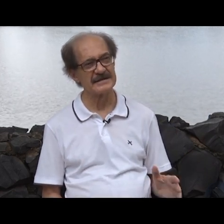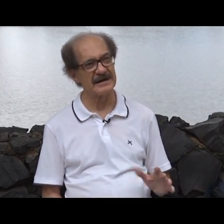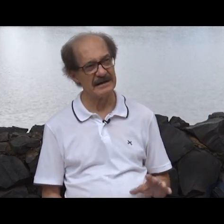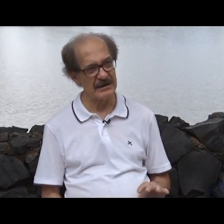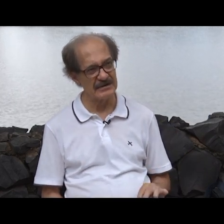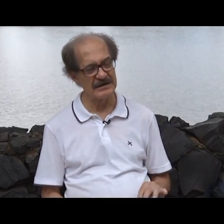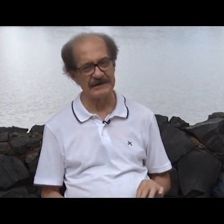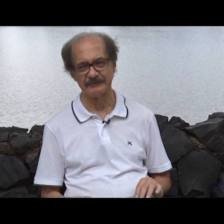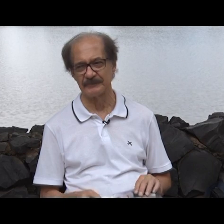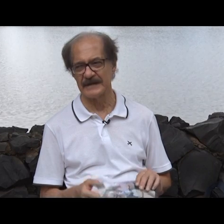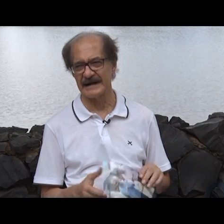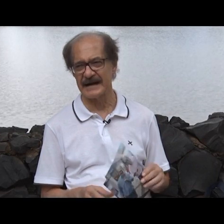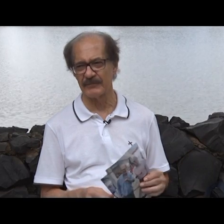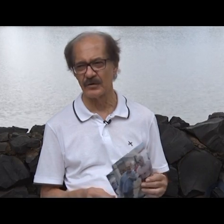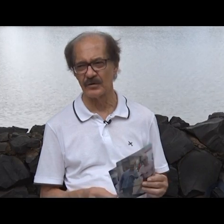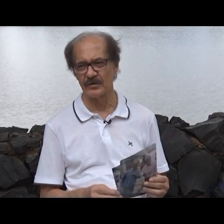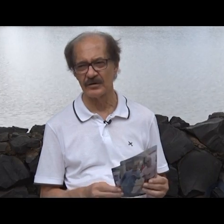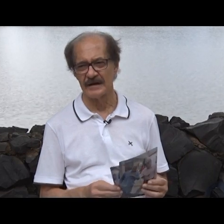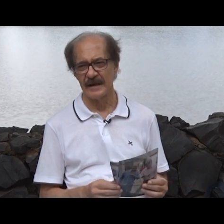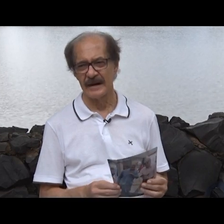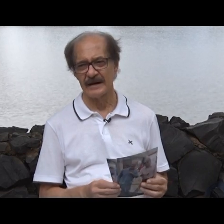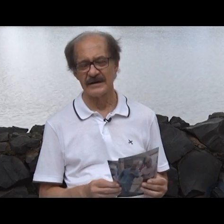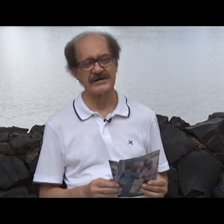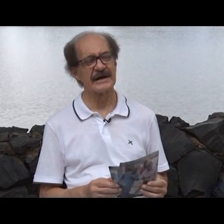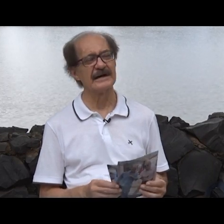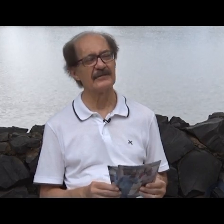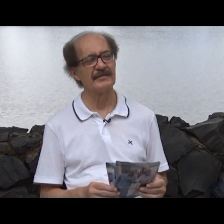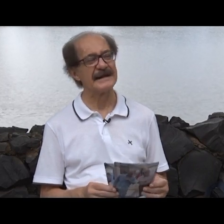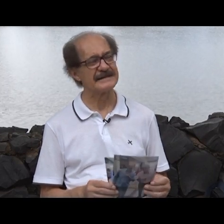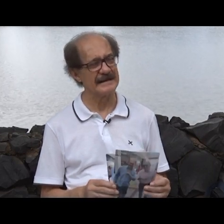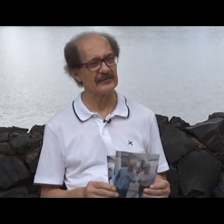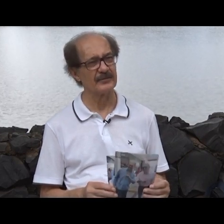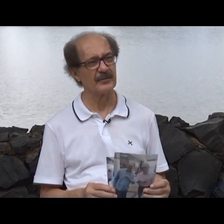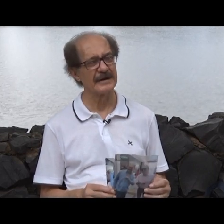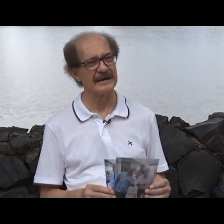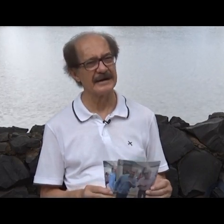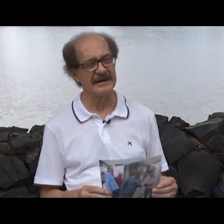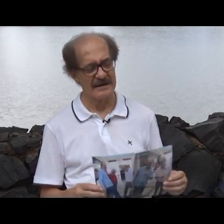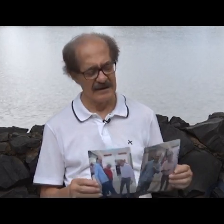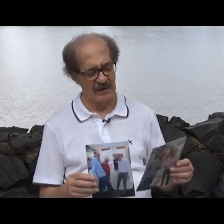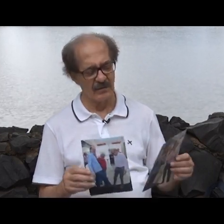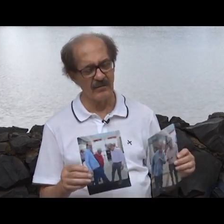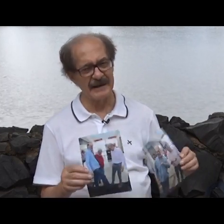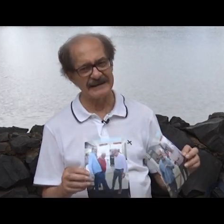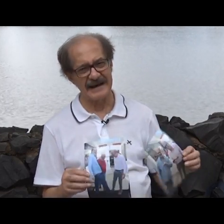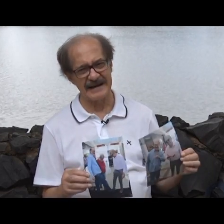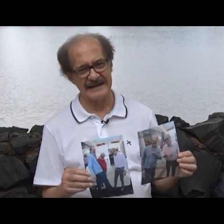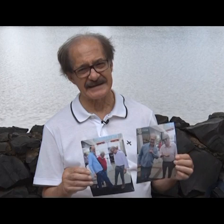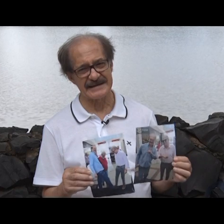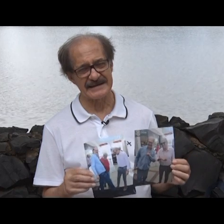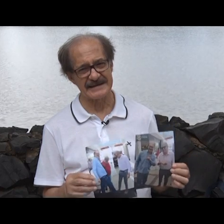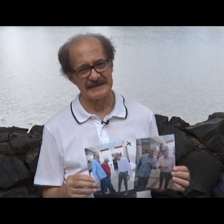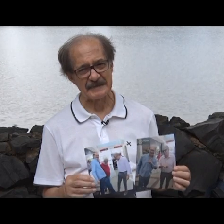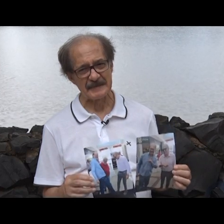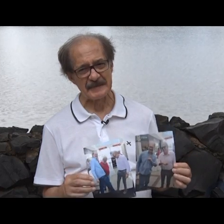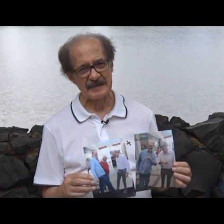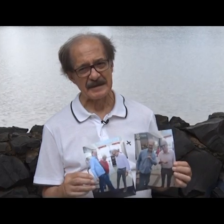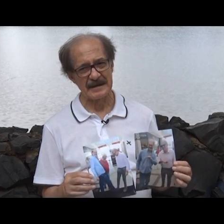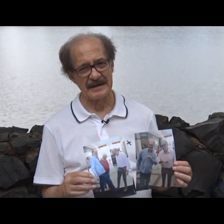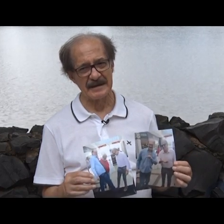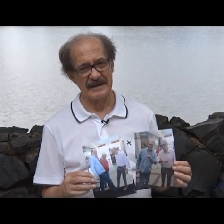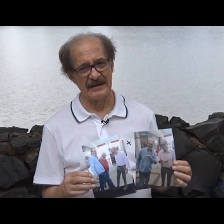seria 11h30, meio-dia. E ele acabou chegando mais cedo porque uma das